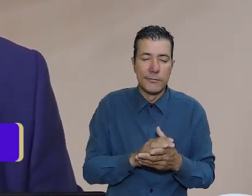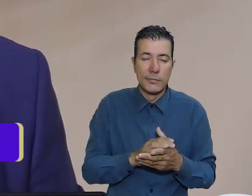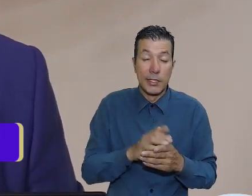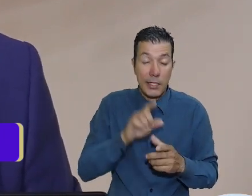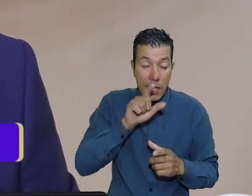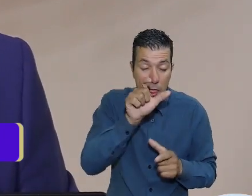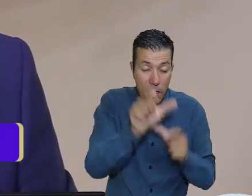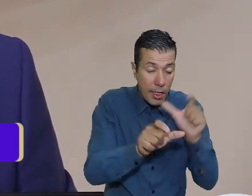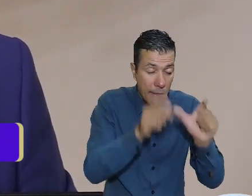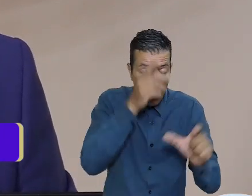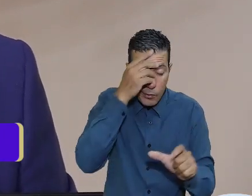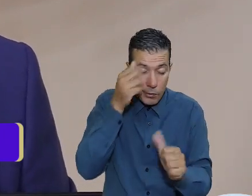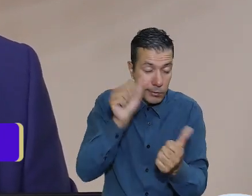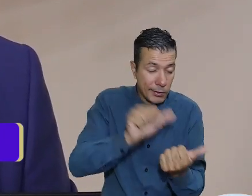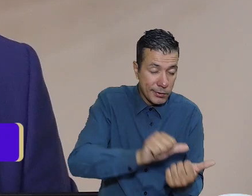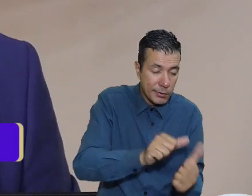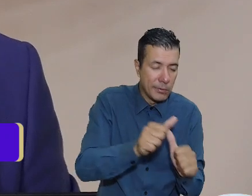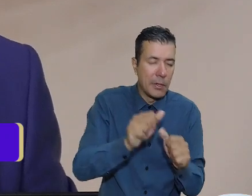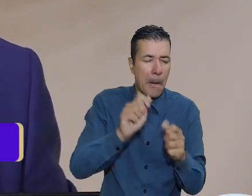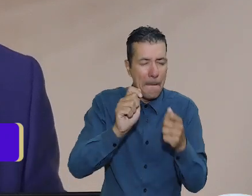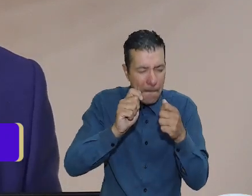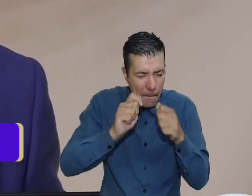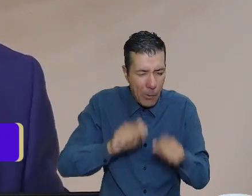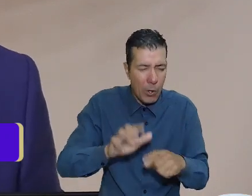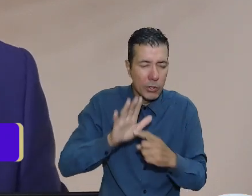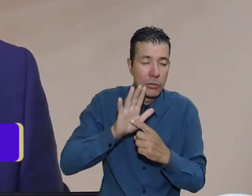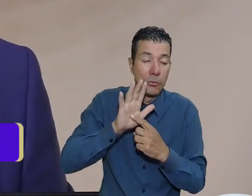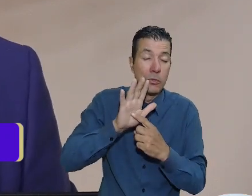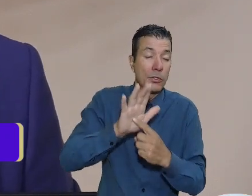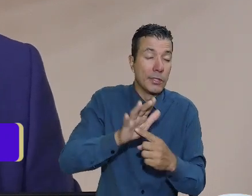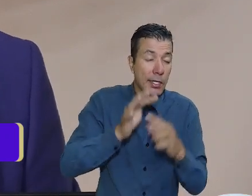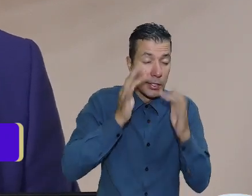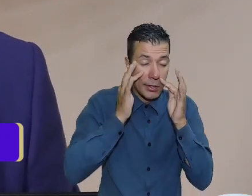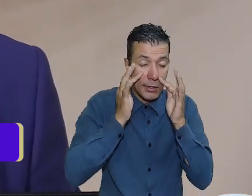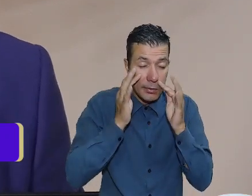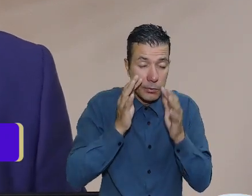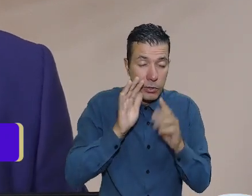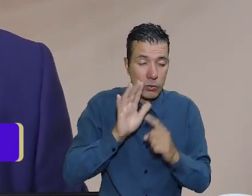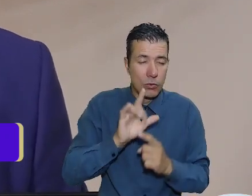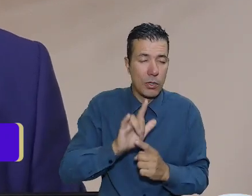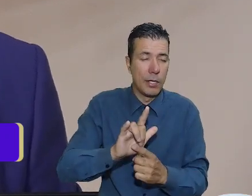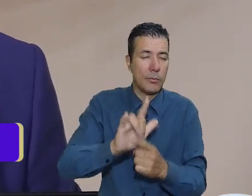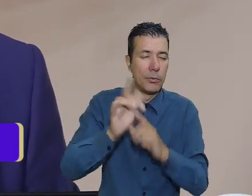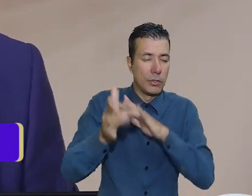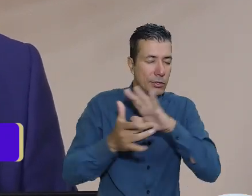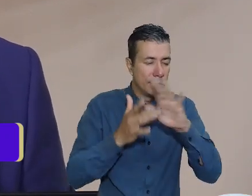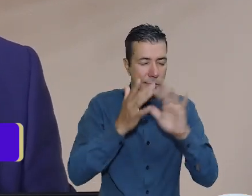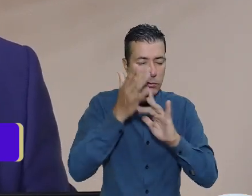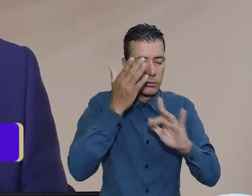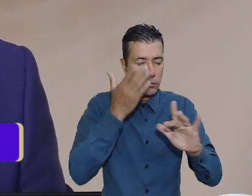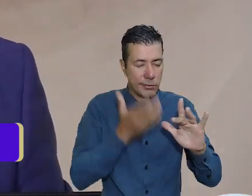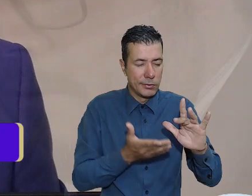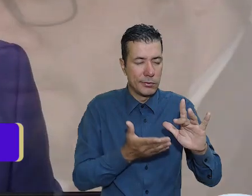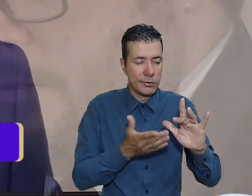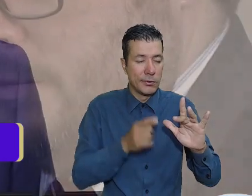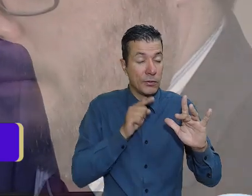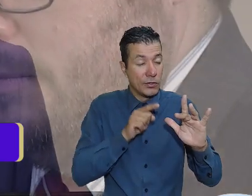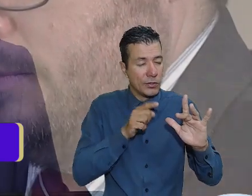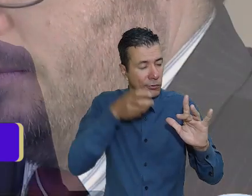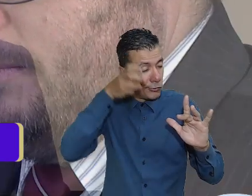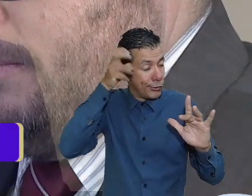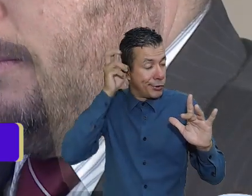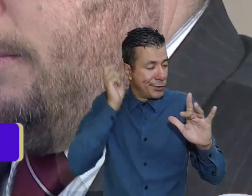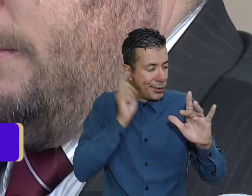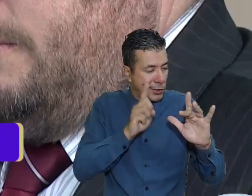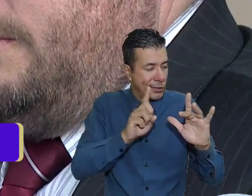batizados, eles também possam ser batizados, testemunhando publicamente do amor que eles sentem por Jesus. Ó Jesus, o Senhor é o Cordeiro de